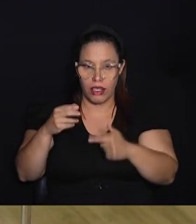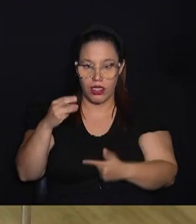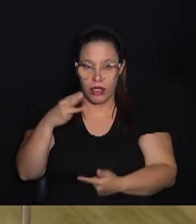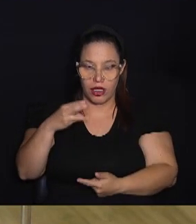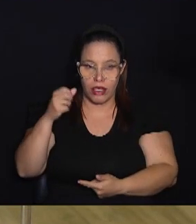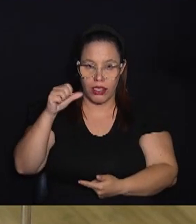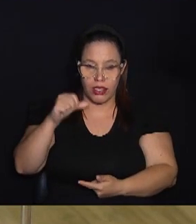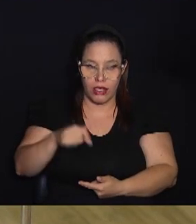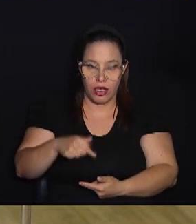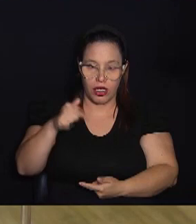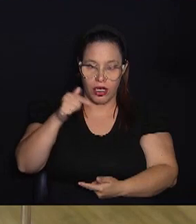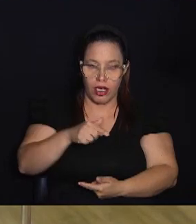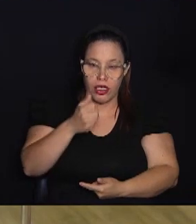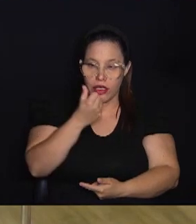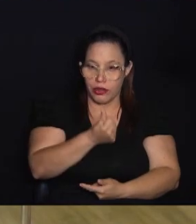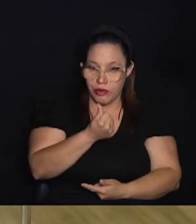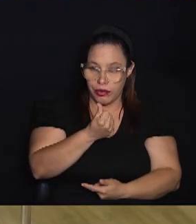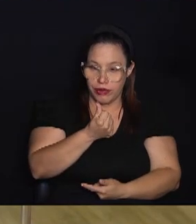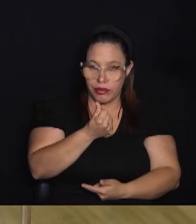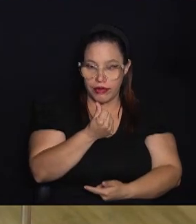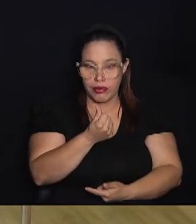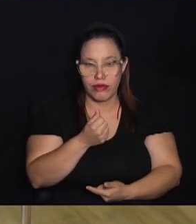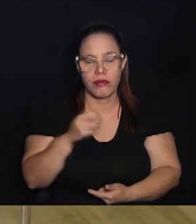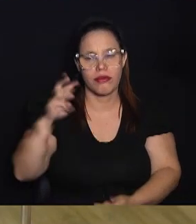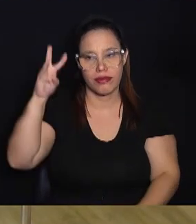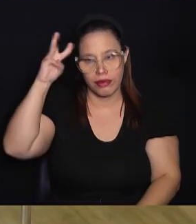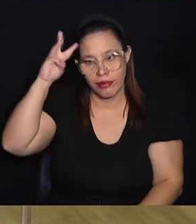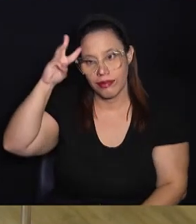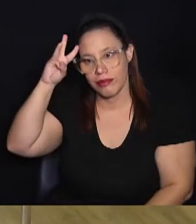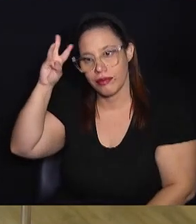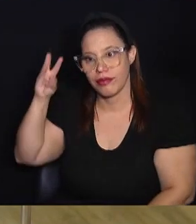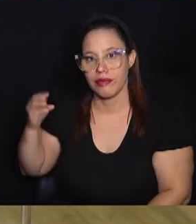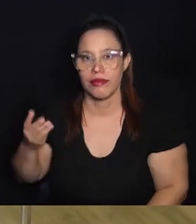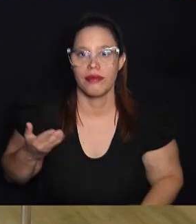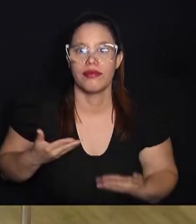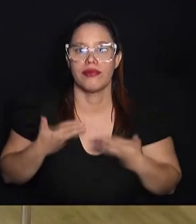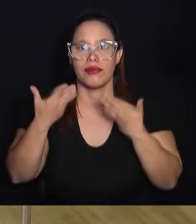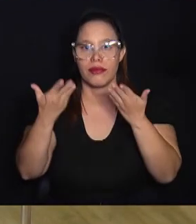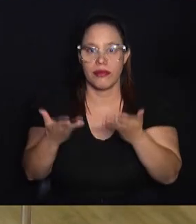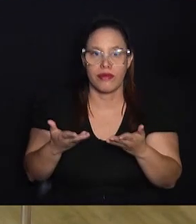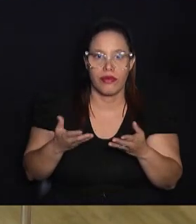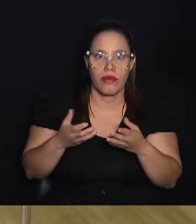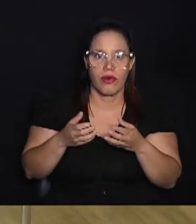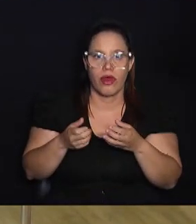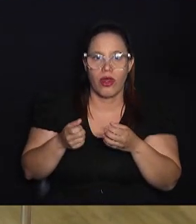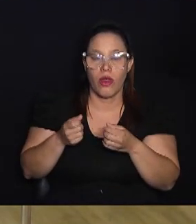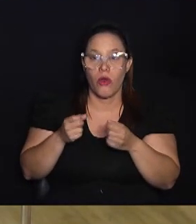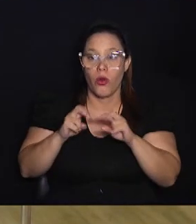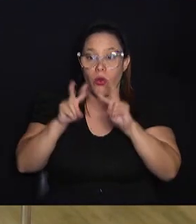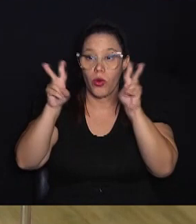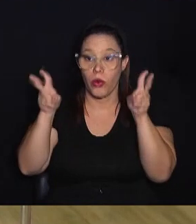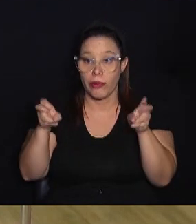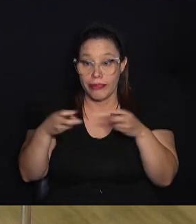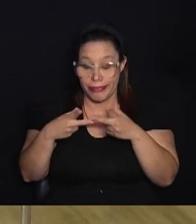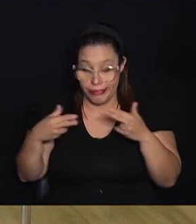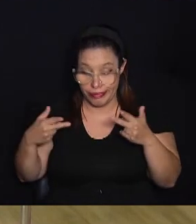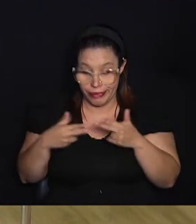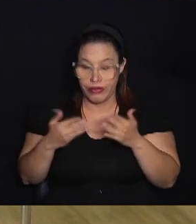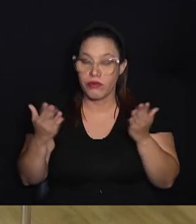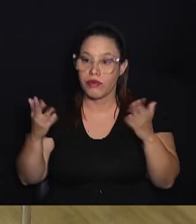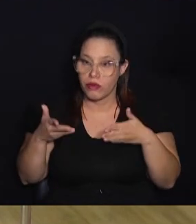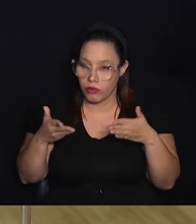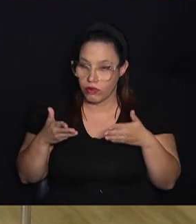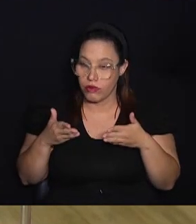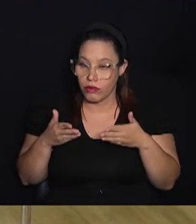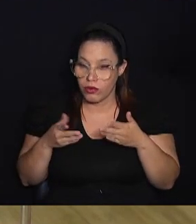3776 tá E toda terça-feira eu estou aqui com você trazendo um assunto diferente hoje